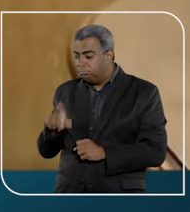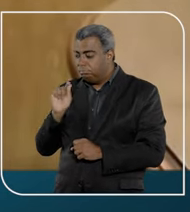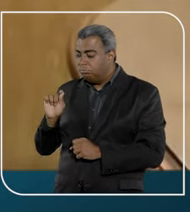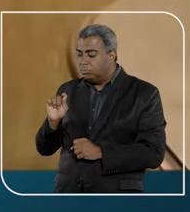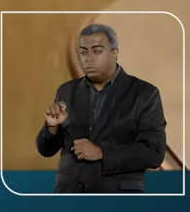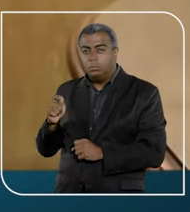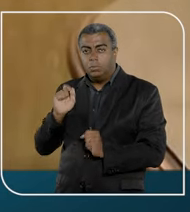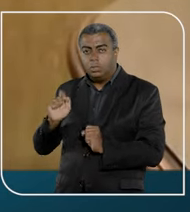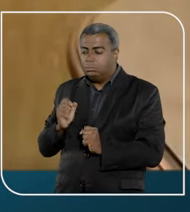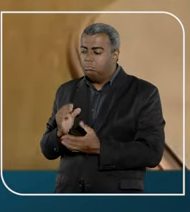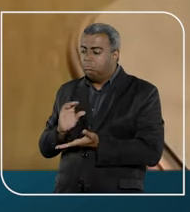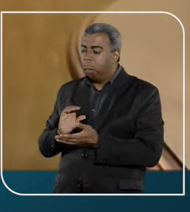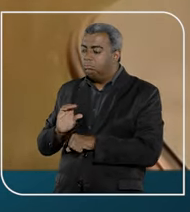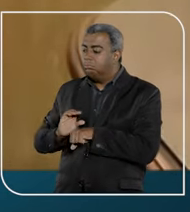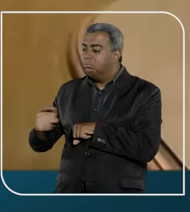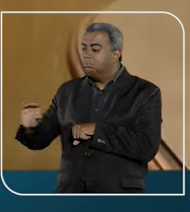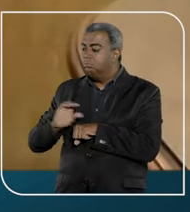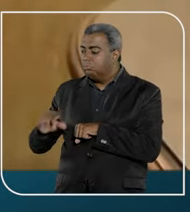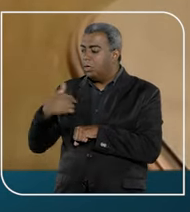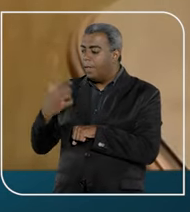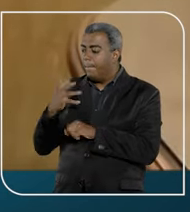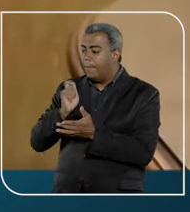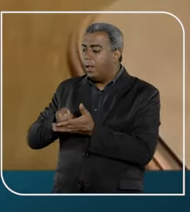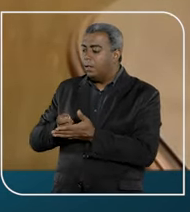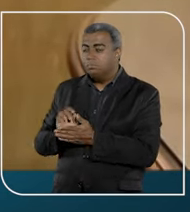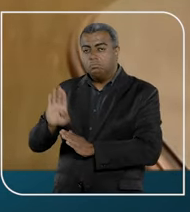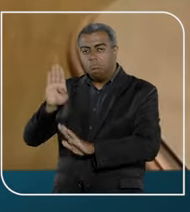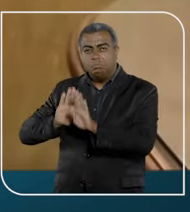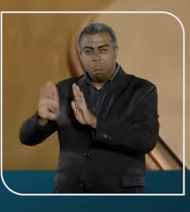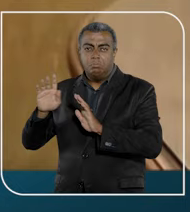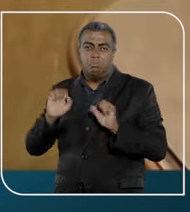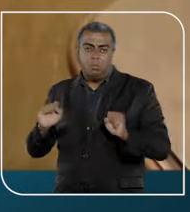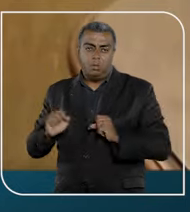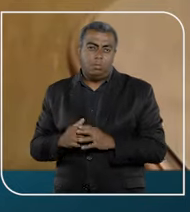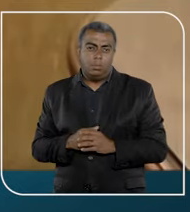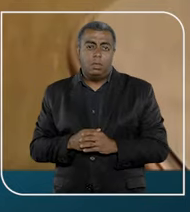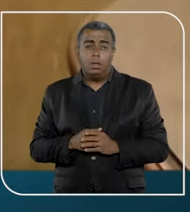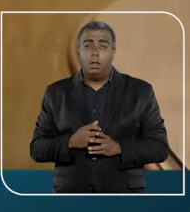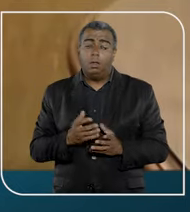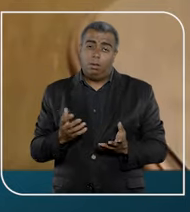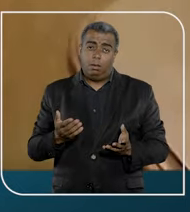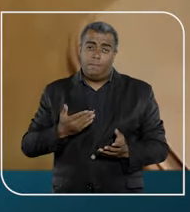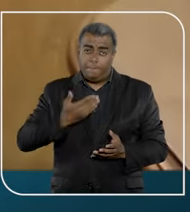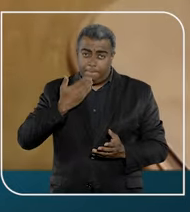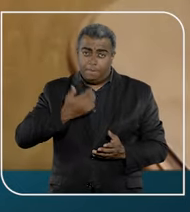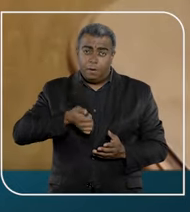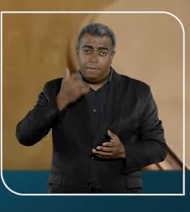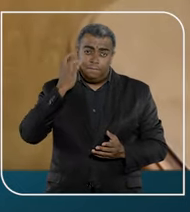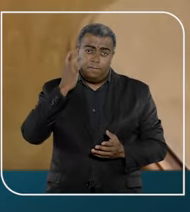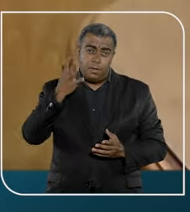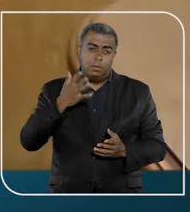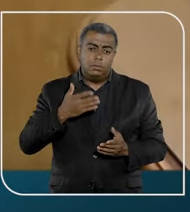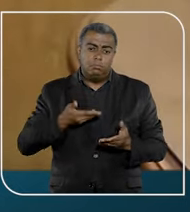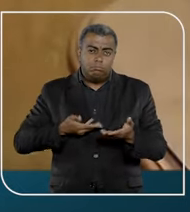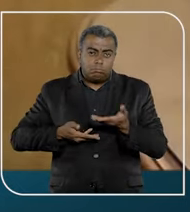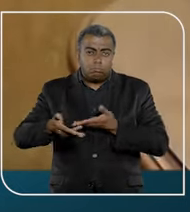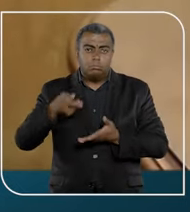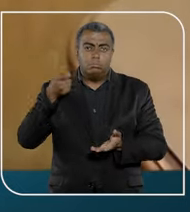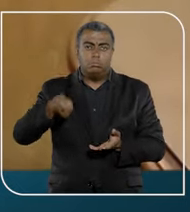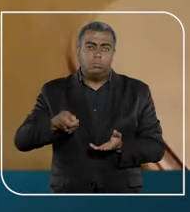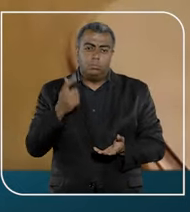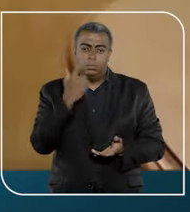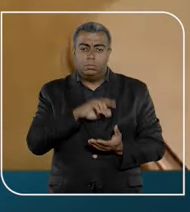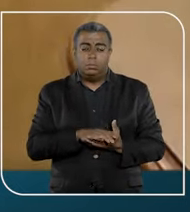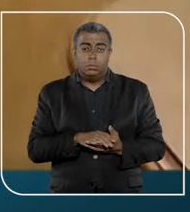lá no site do leiloeiro. É feito tudo dentro do site do leiloeiro. Facilita muito o trâmite